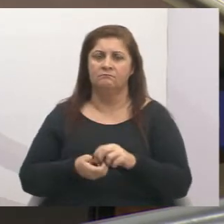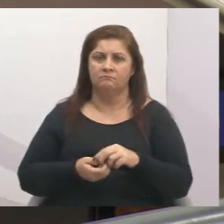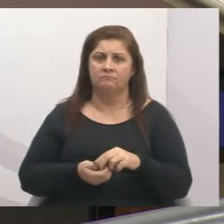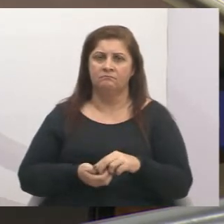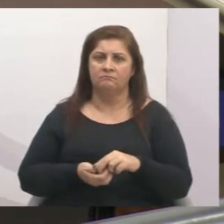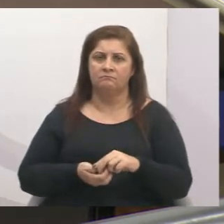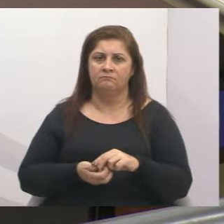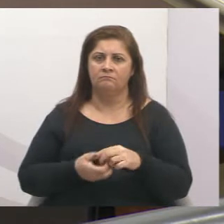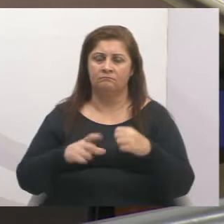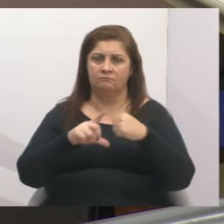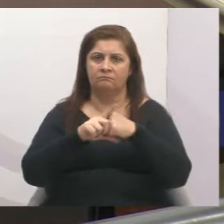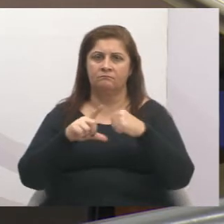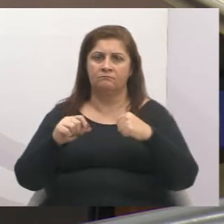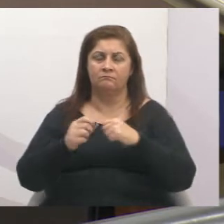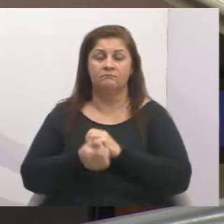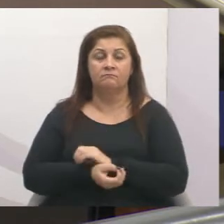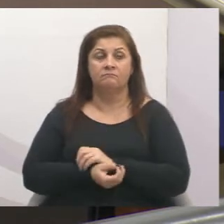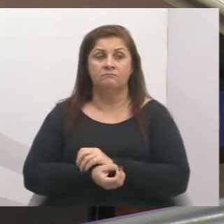prejudicam.